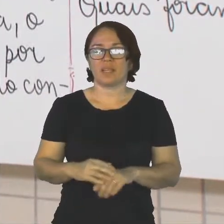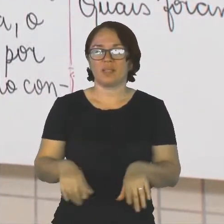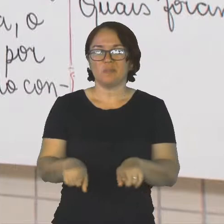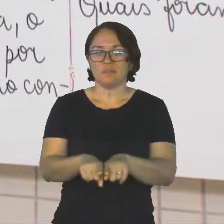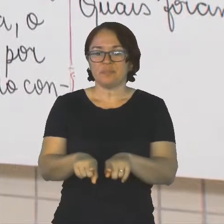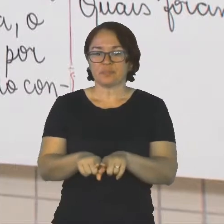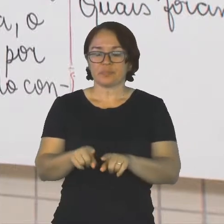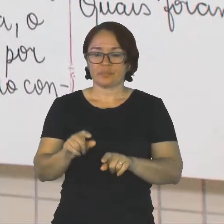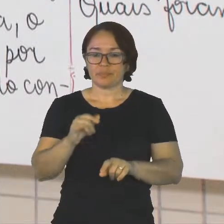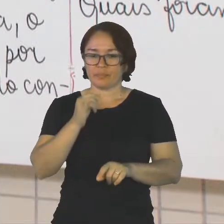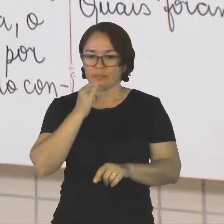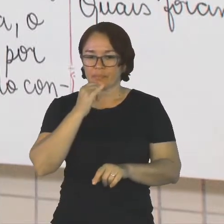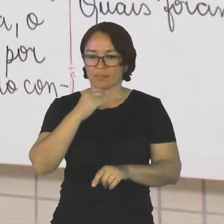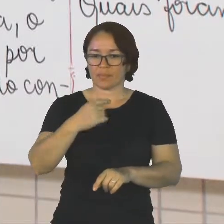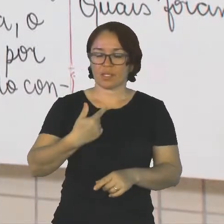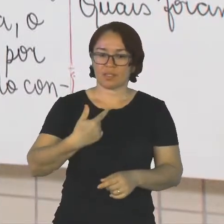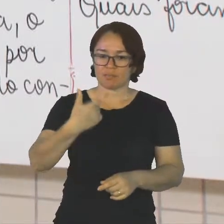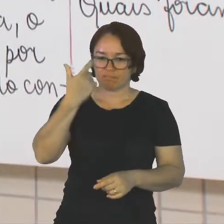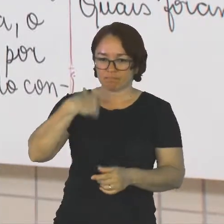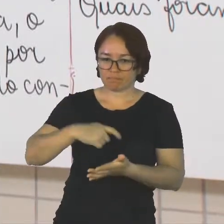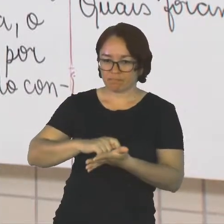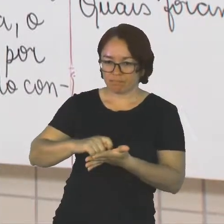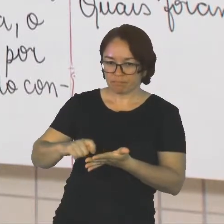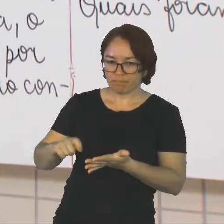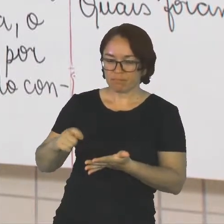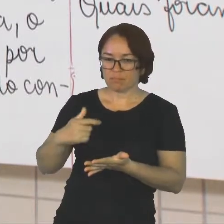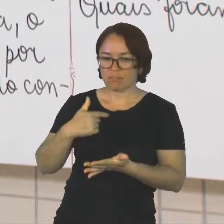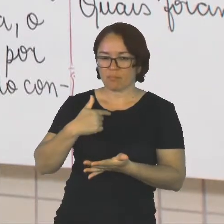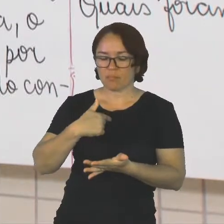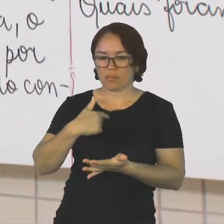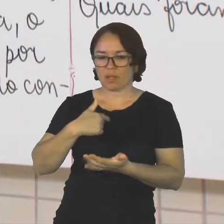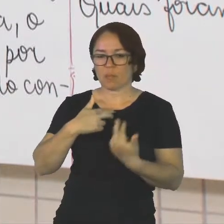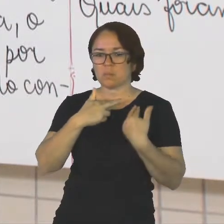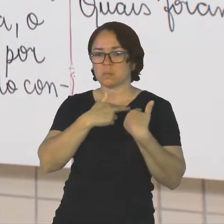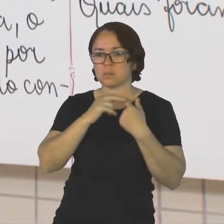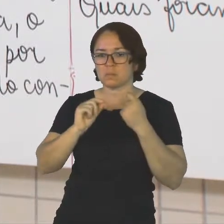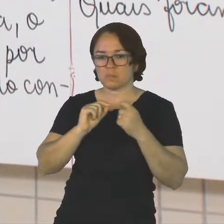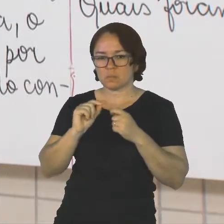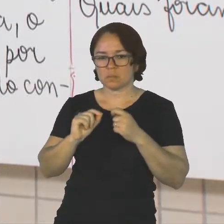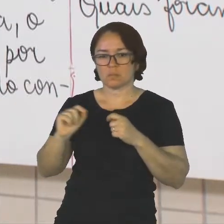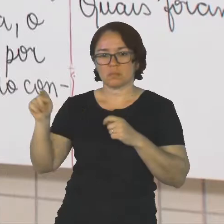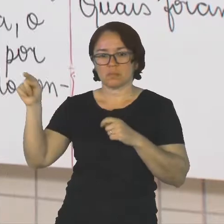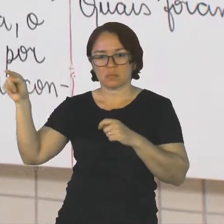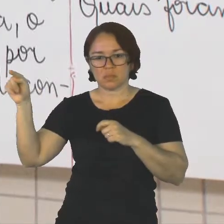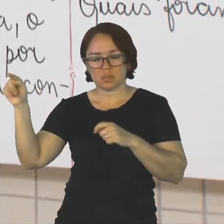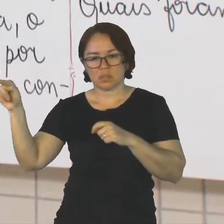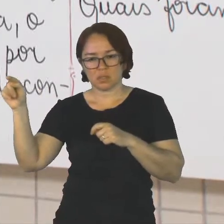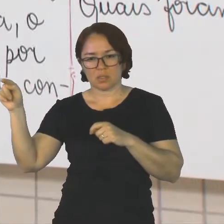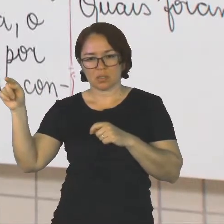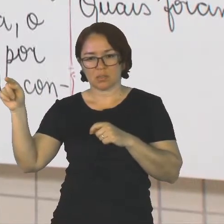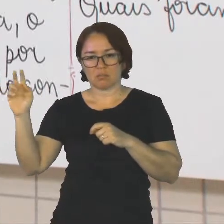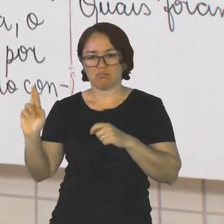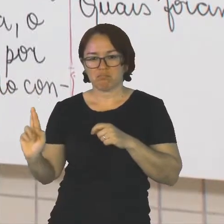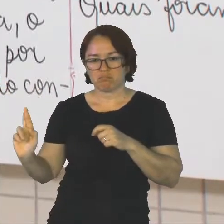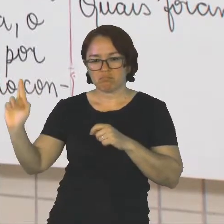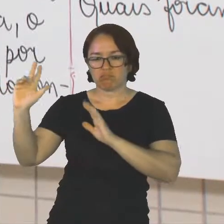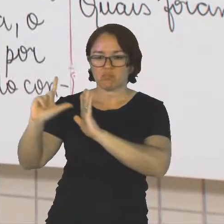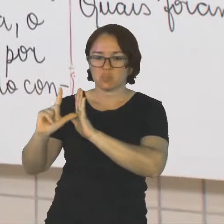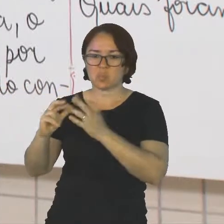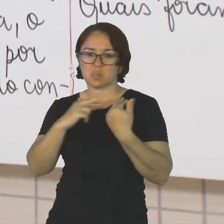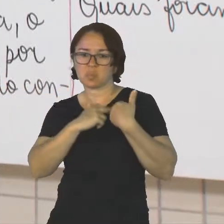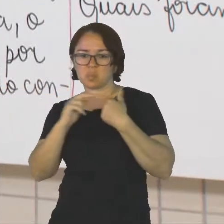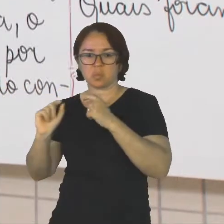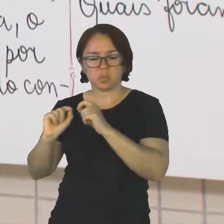desempenhado por cada um deles dentro do referido contexto de produção. Então, essa carta